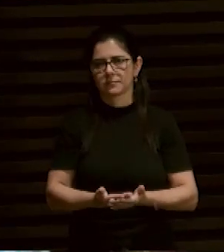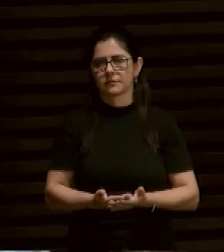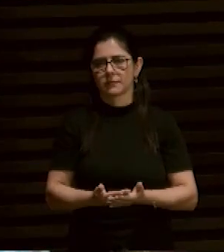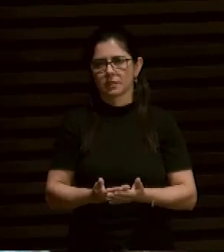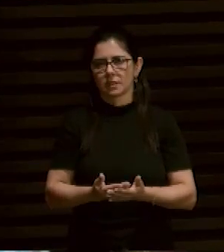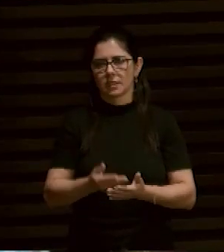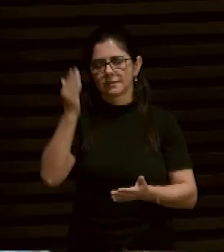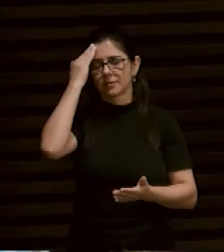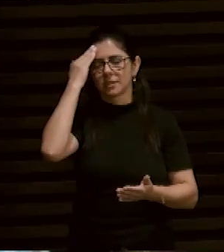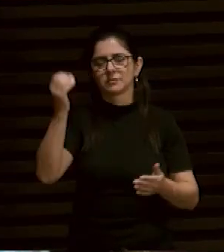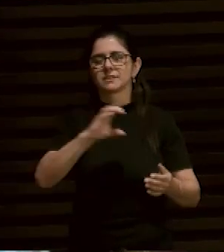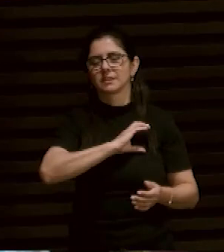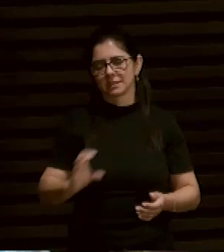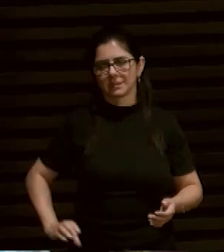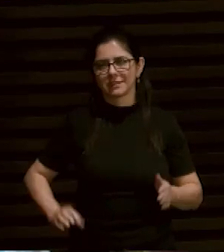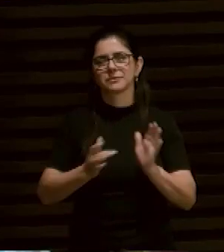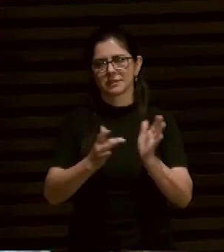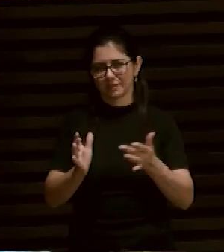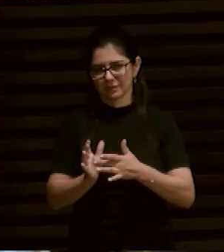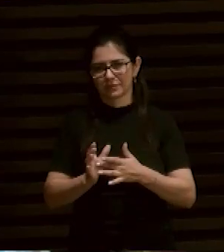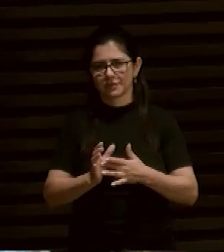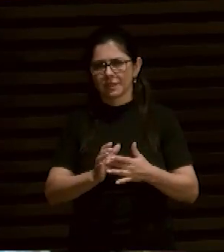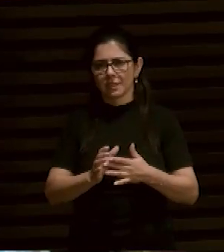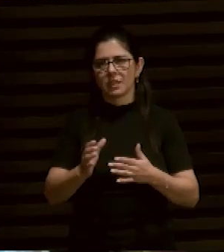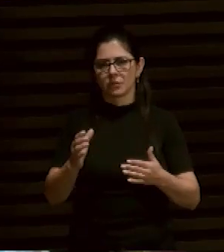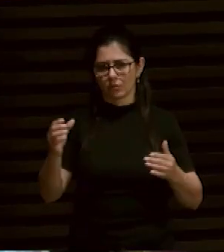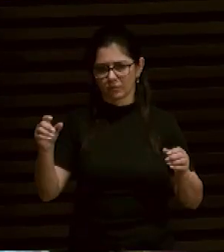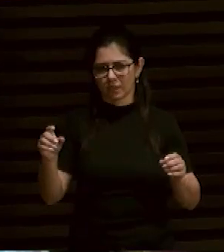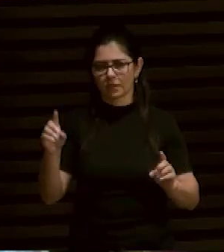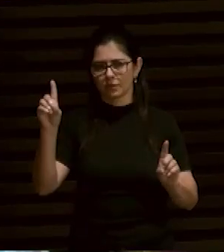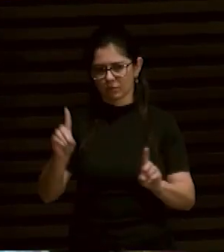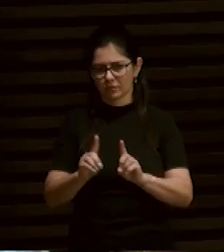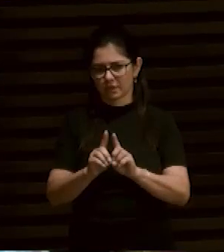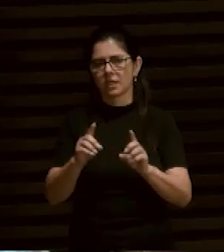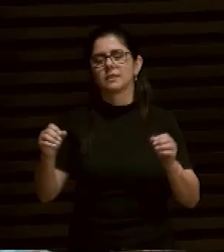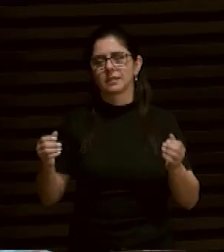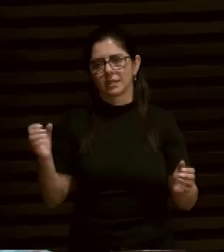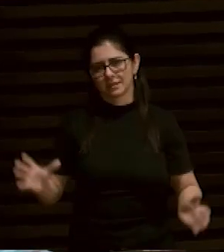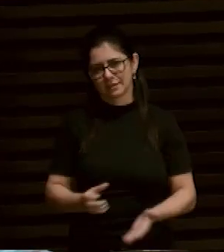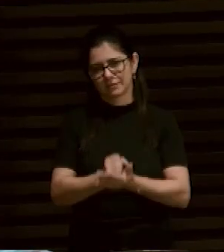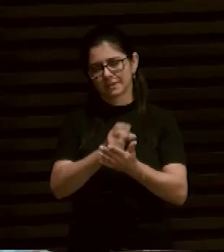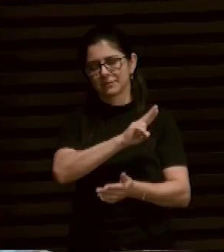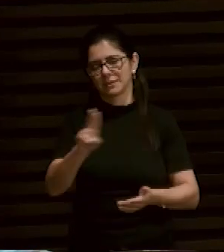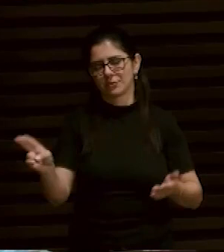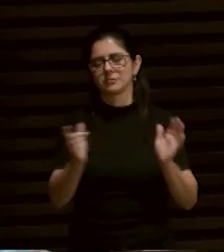Jesus eles podem encontrar salvação. É o que nós Te pedimos, Pai, em nome de Jesus.